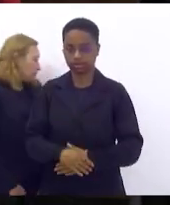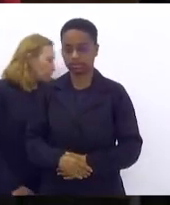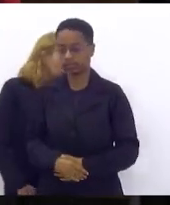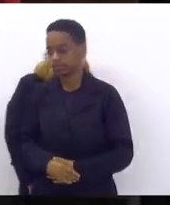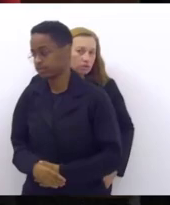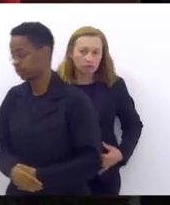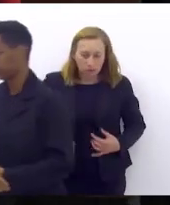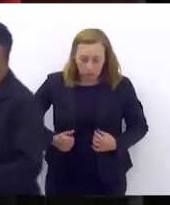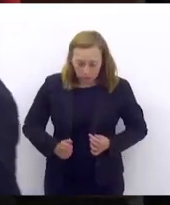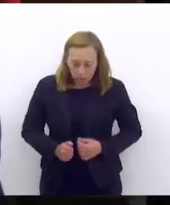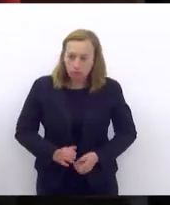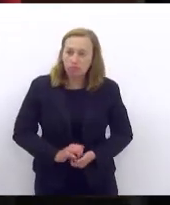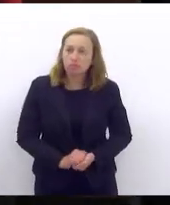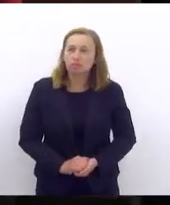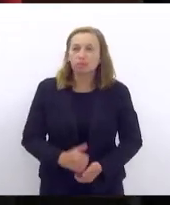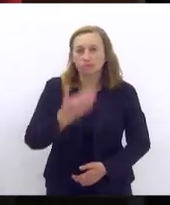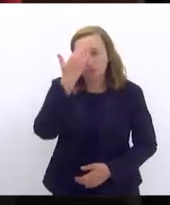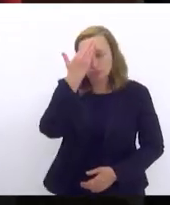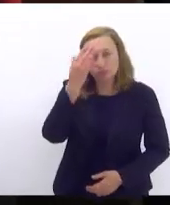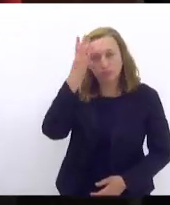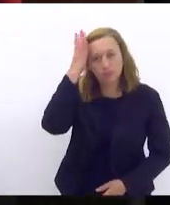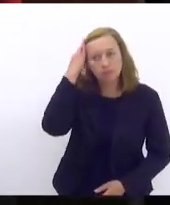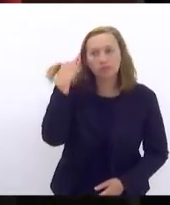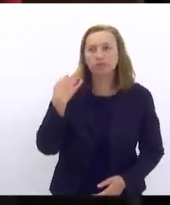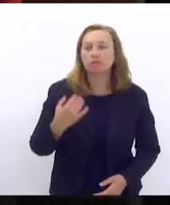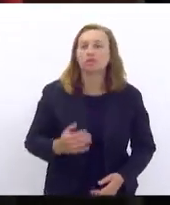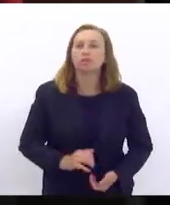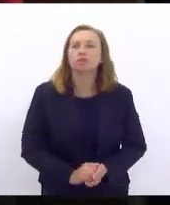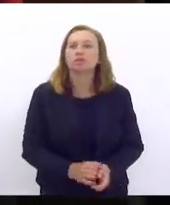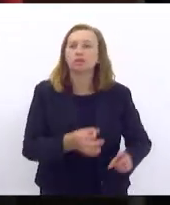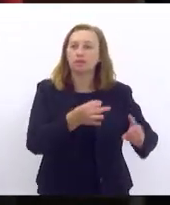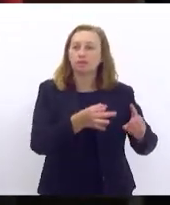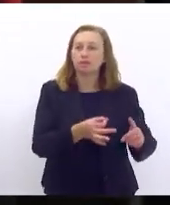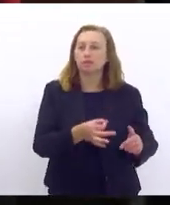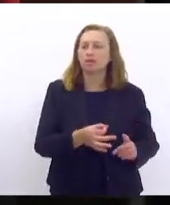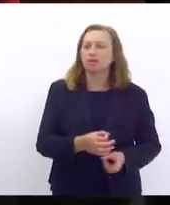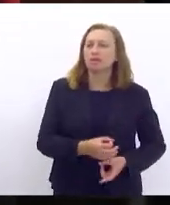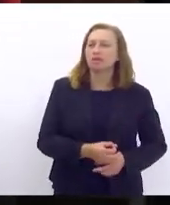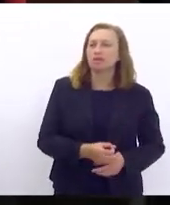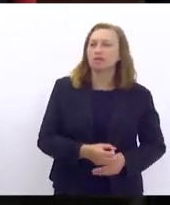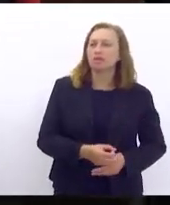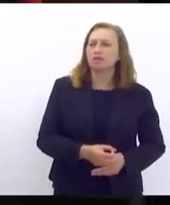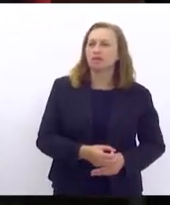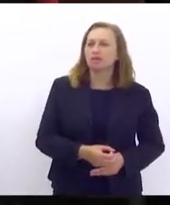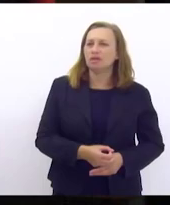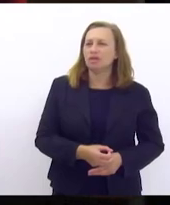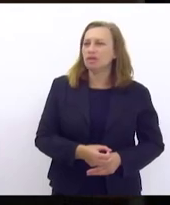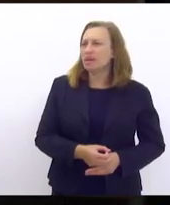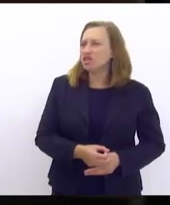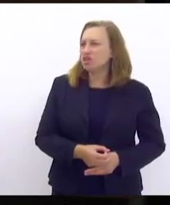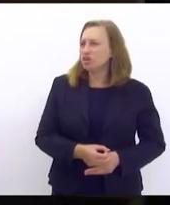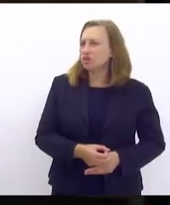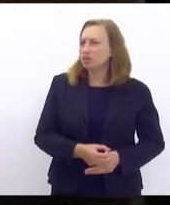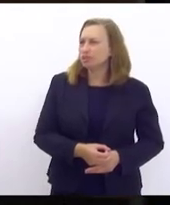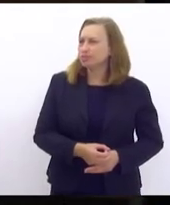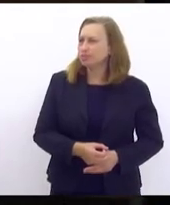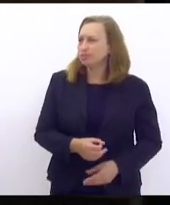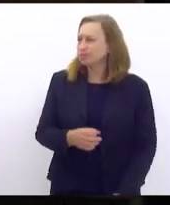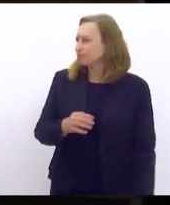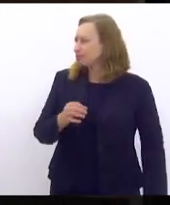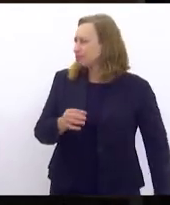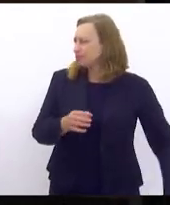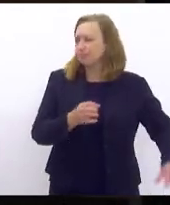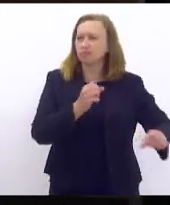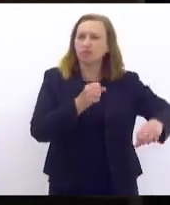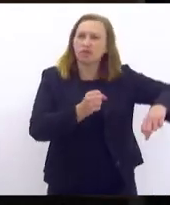mãos a gratidão do embaixador, o Francesco Azzarello, assim como a todos os deputados e deputadas.